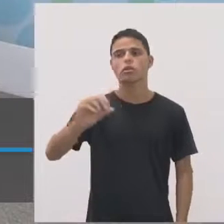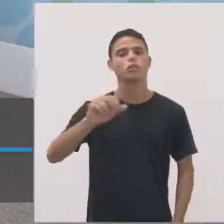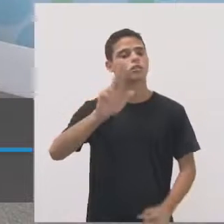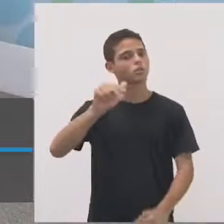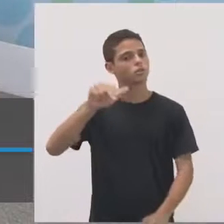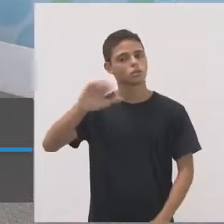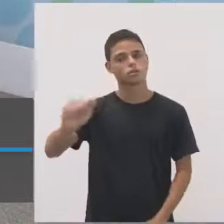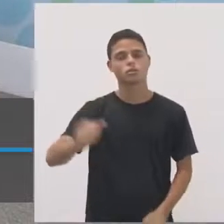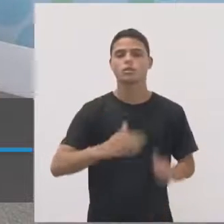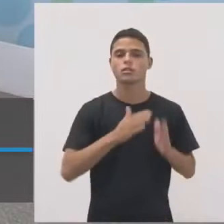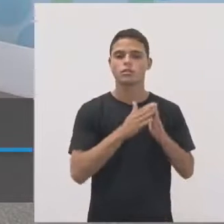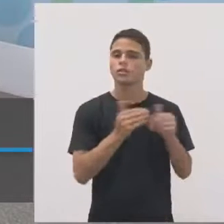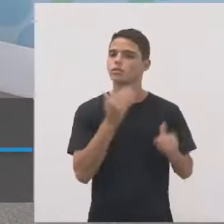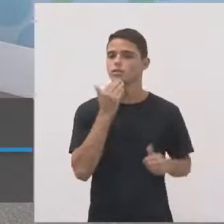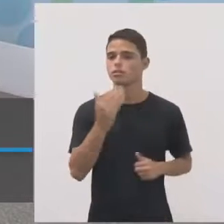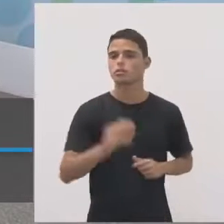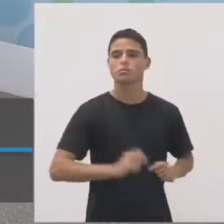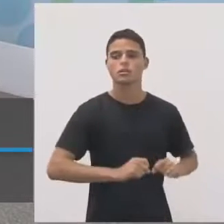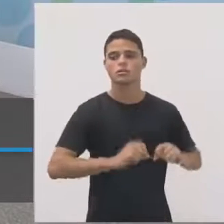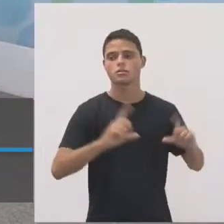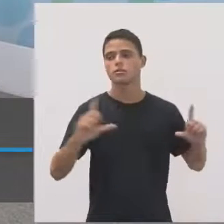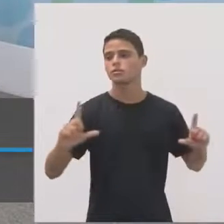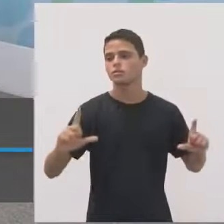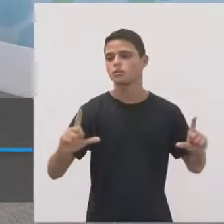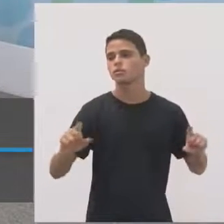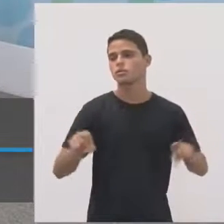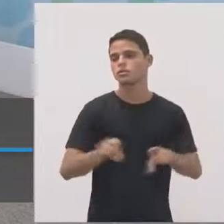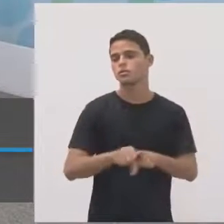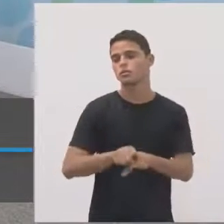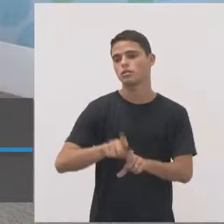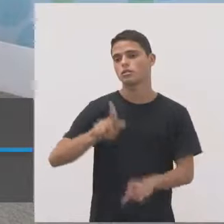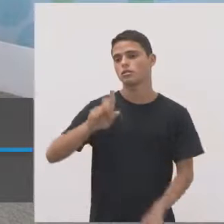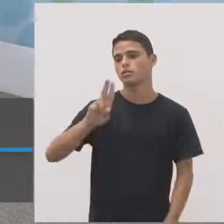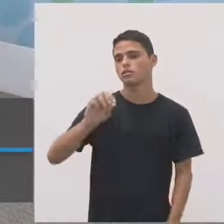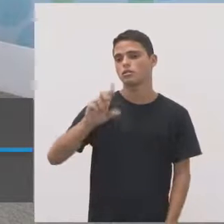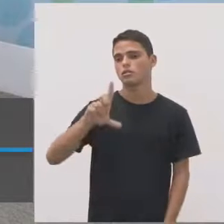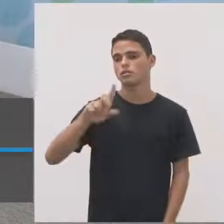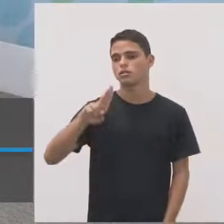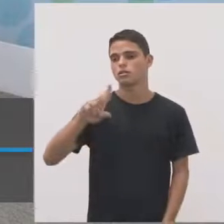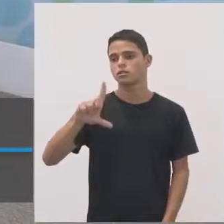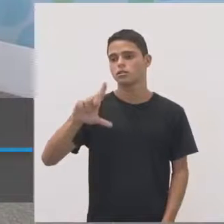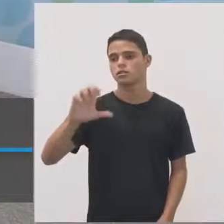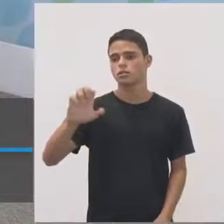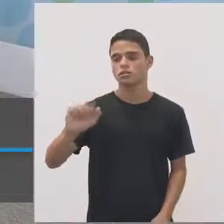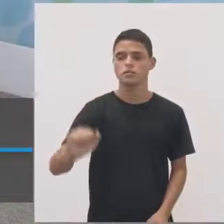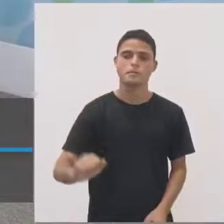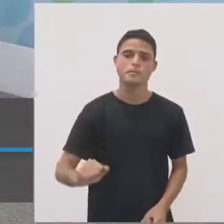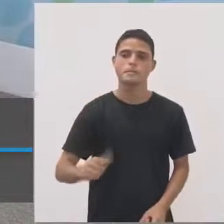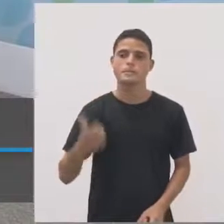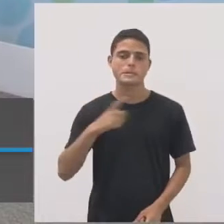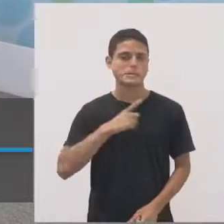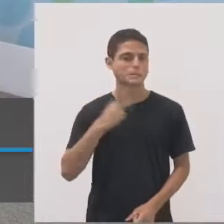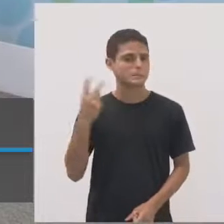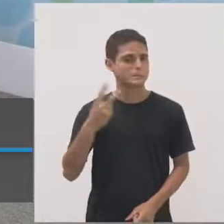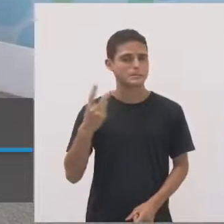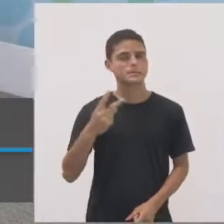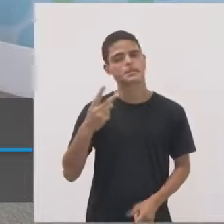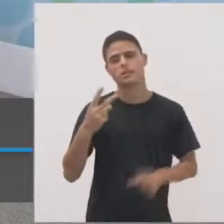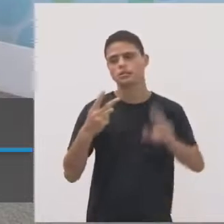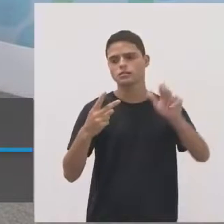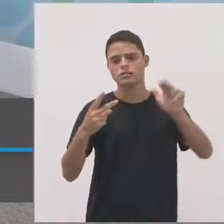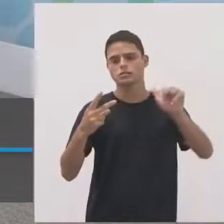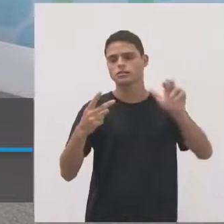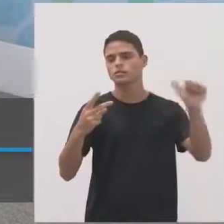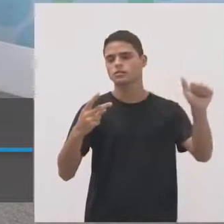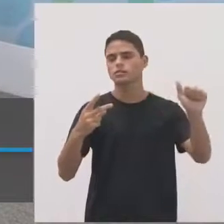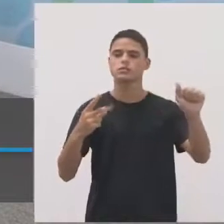para aumentar link, e nem a Microsoft, né? E nem a Google também, porque a gente tem, né, as duas contas, da Microsoft e da Google. Então, como a Ana